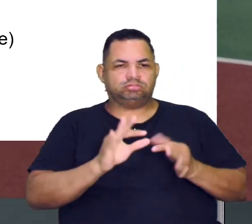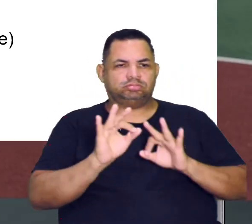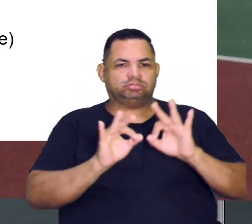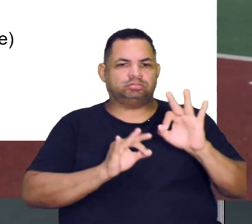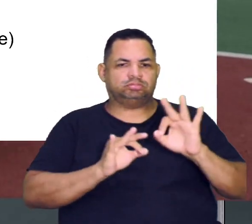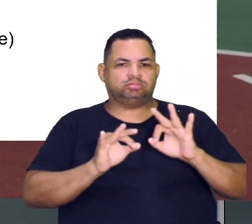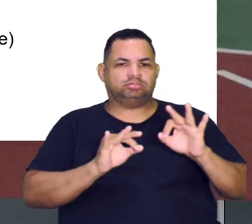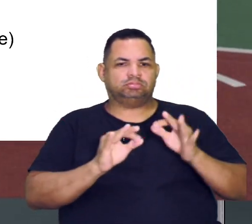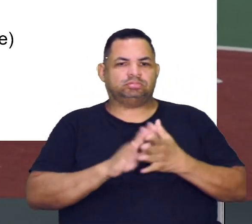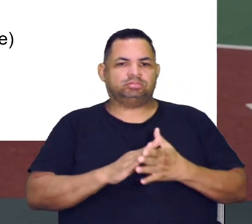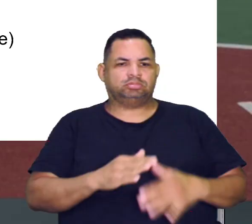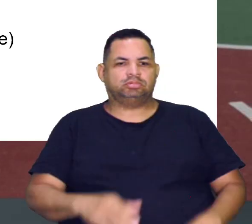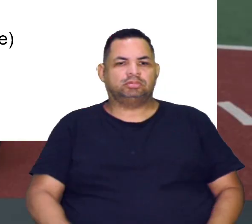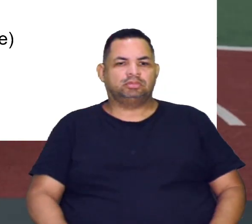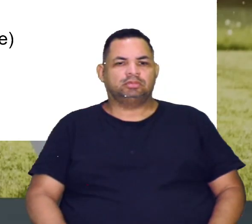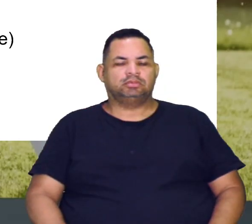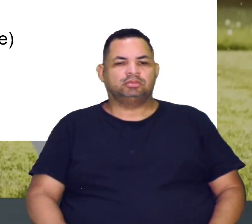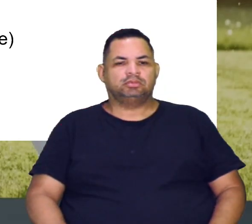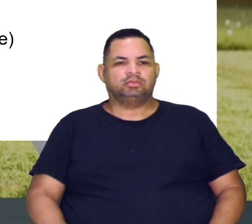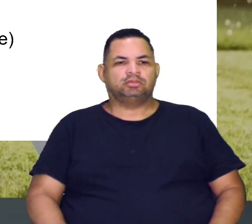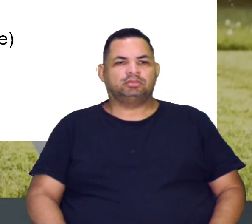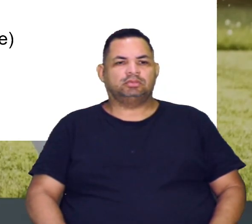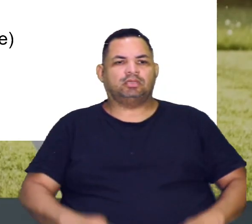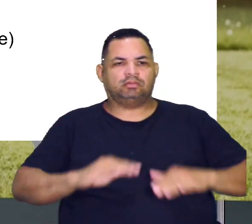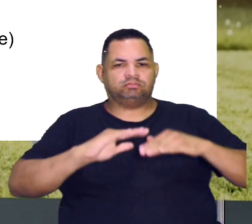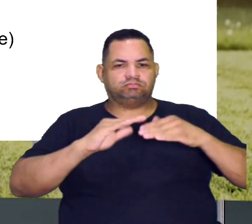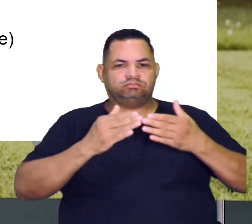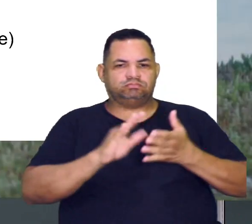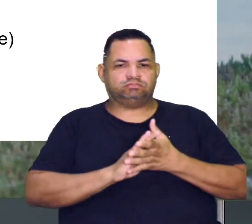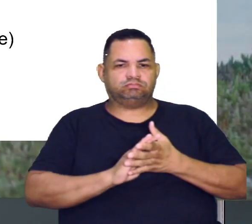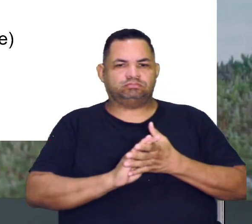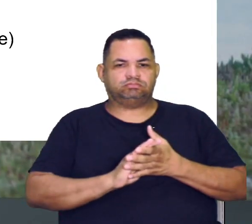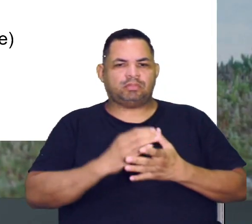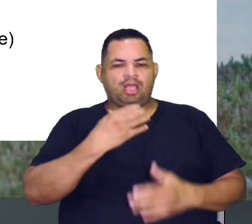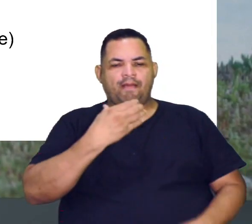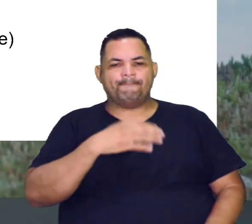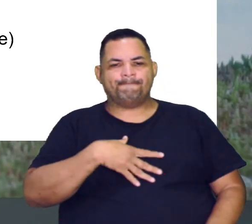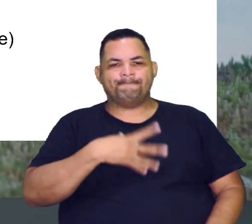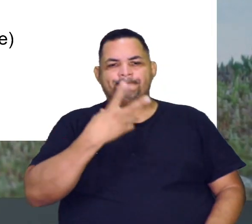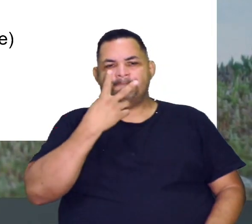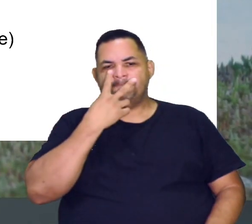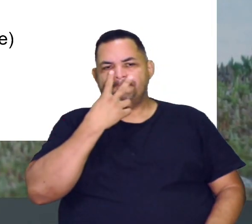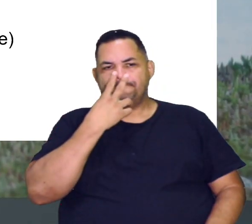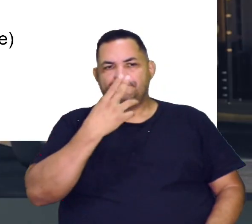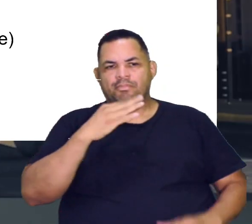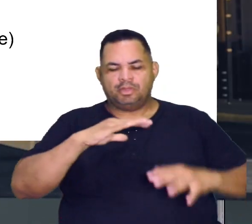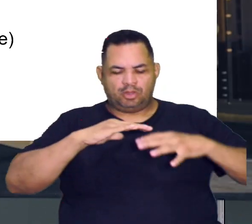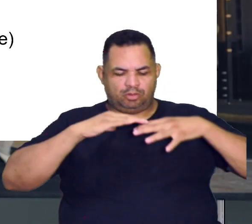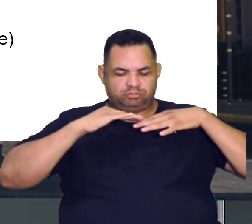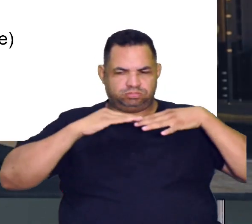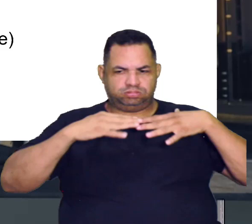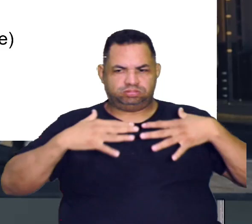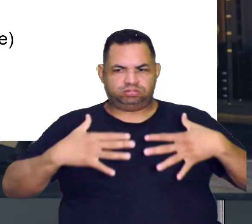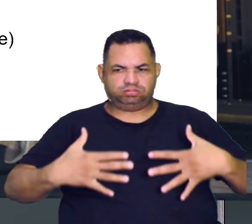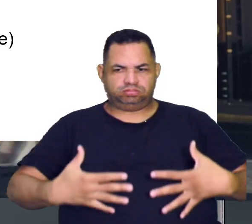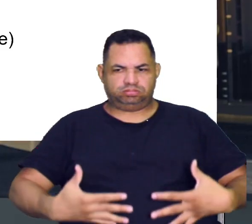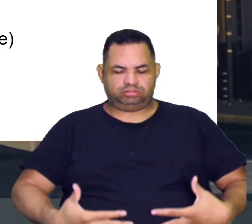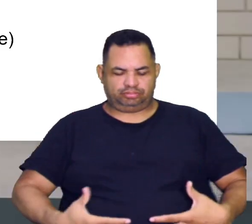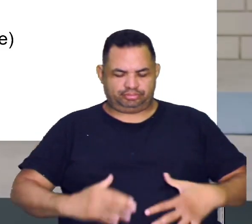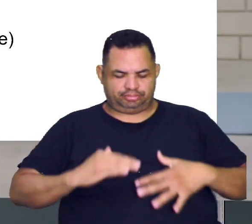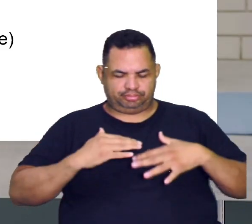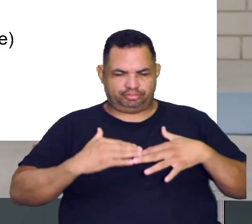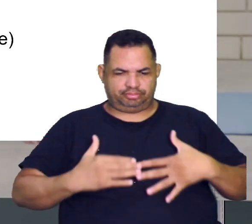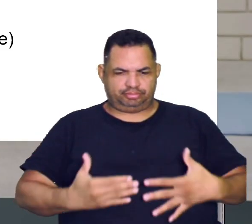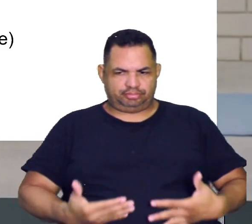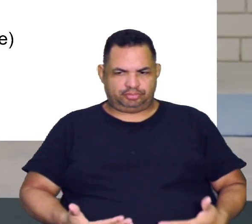Um formato androide, que seria esse formato mais de maçã, né? Onde todo o acúmulo de adiposo,